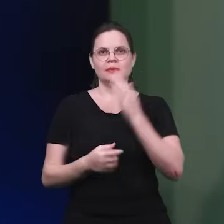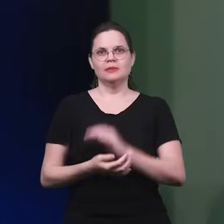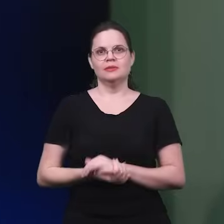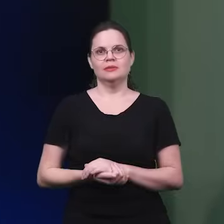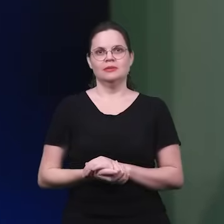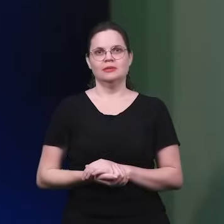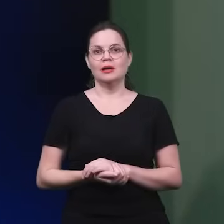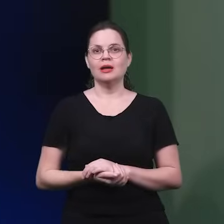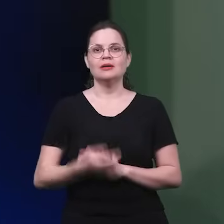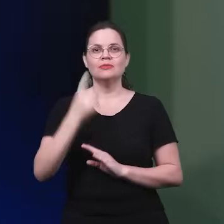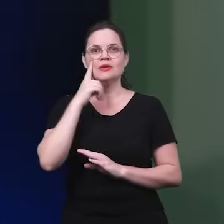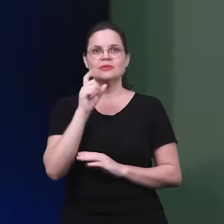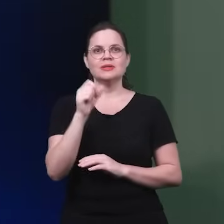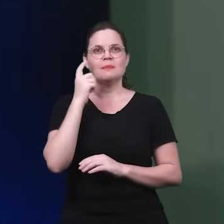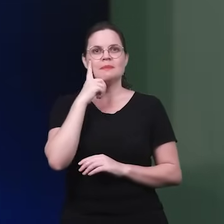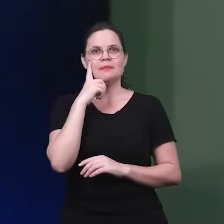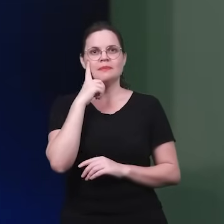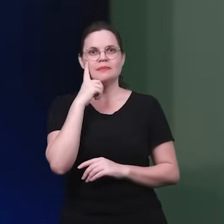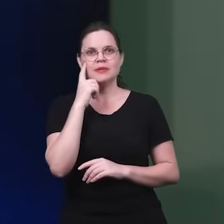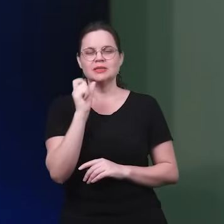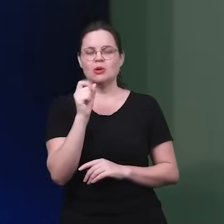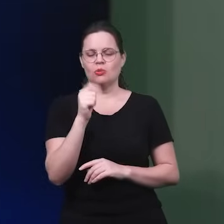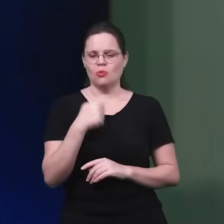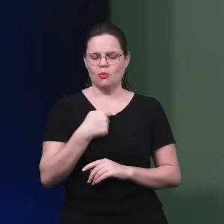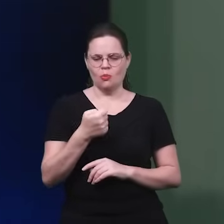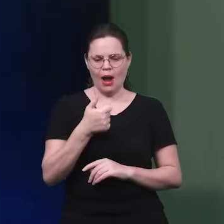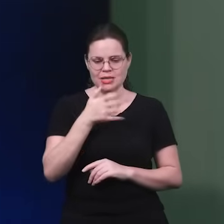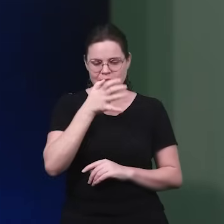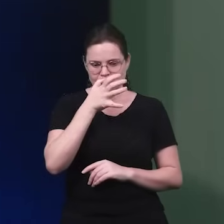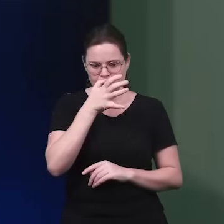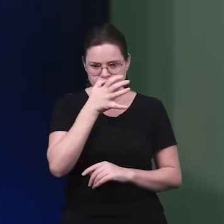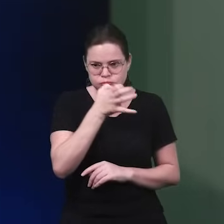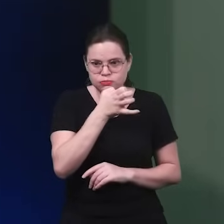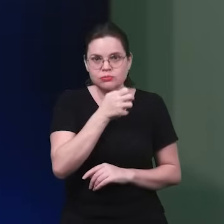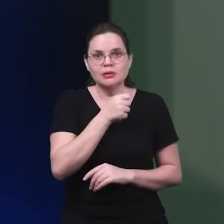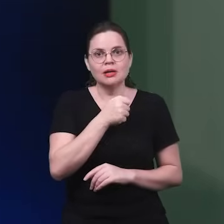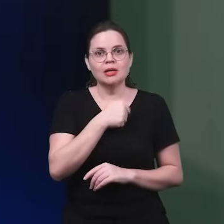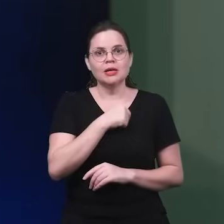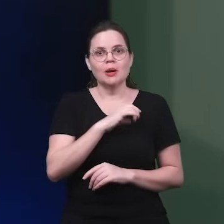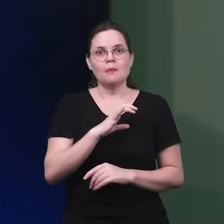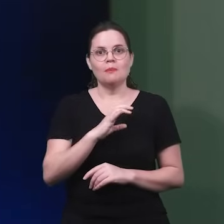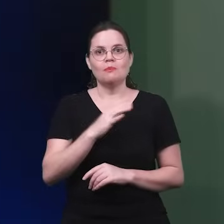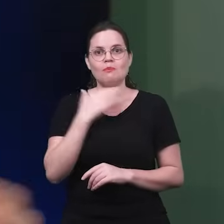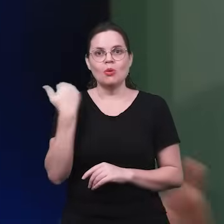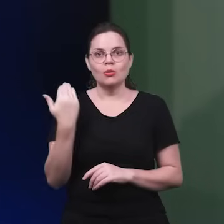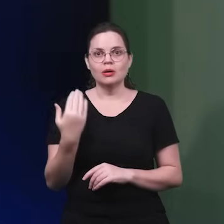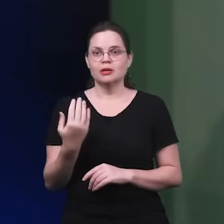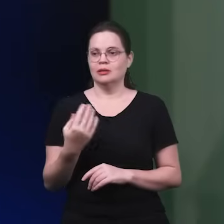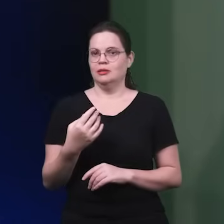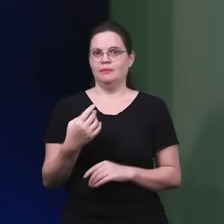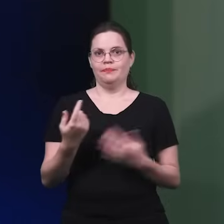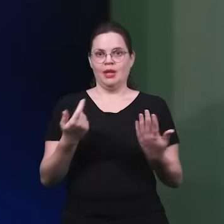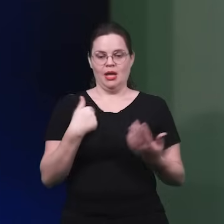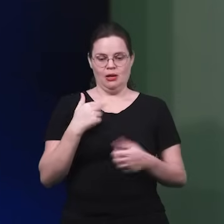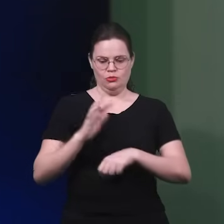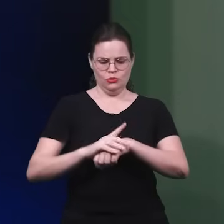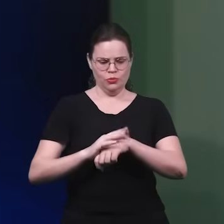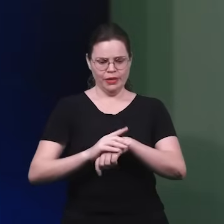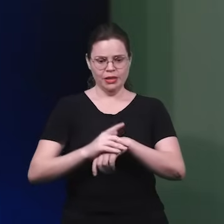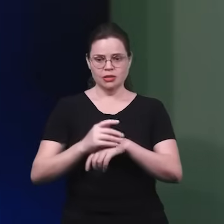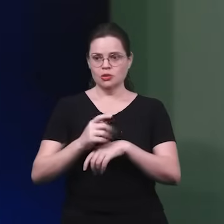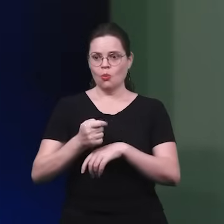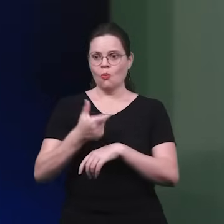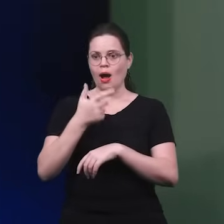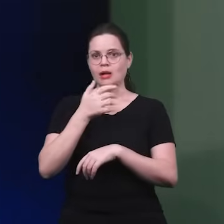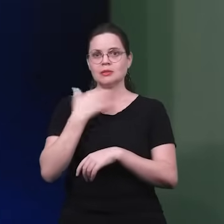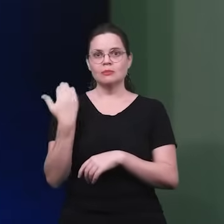em frente a um caminhão, aquele acidente que você quase foi, aquela enfermidade em que a sua mãe quase perdeu, tudo ali